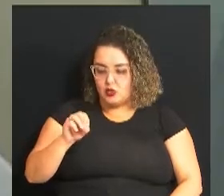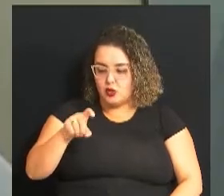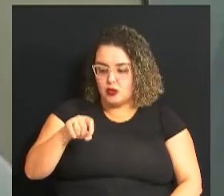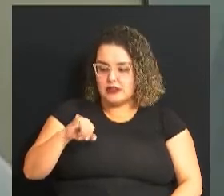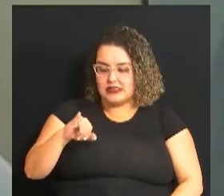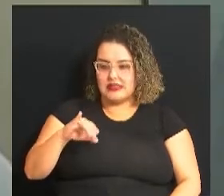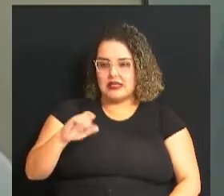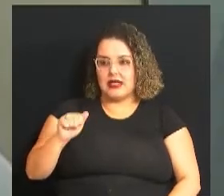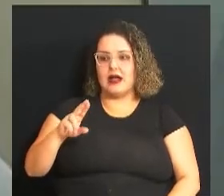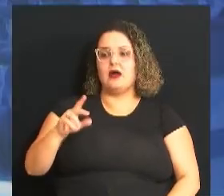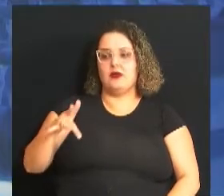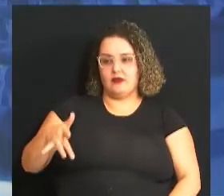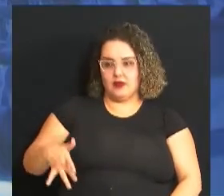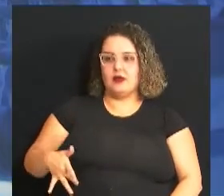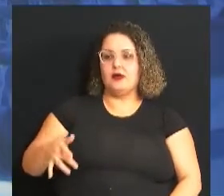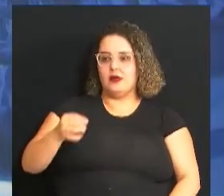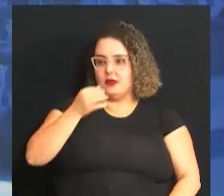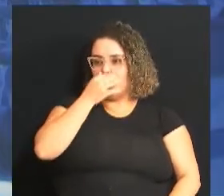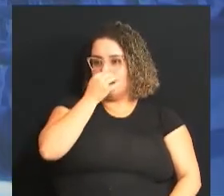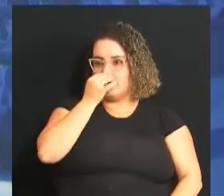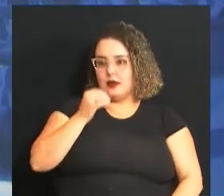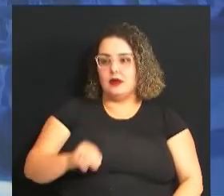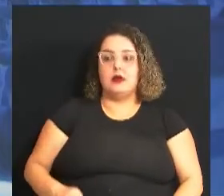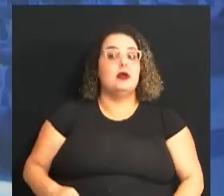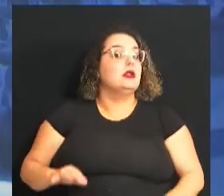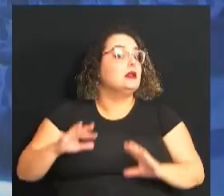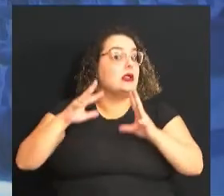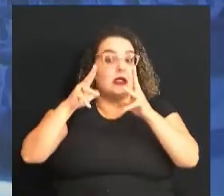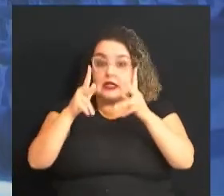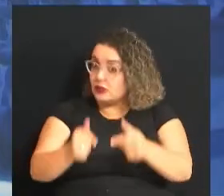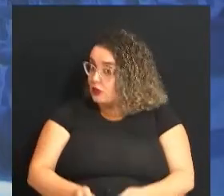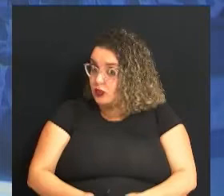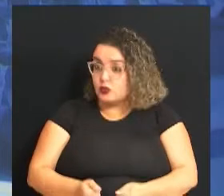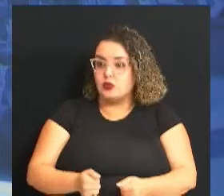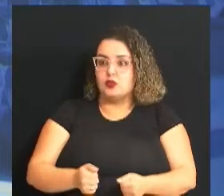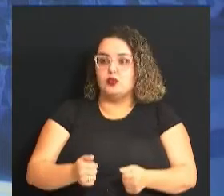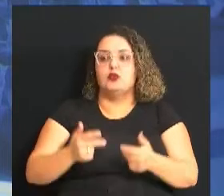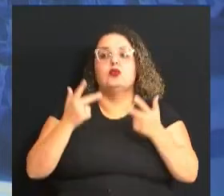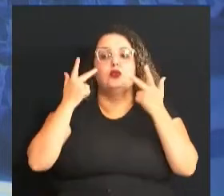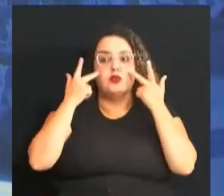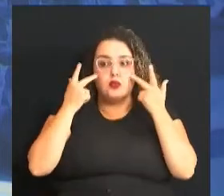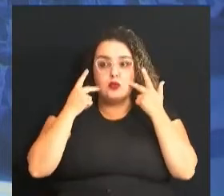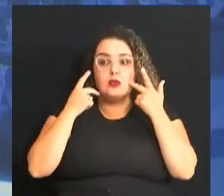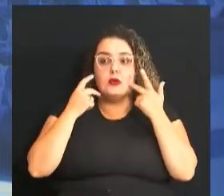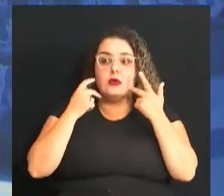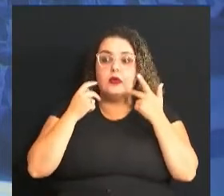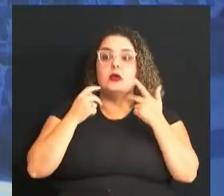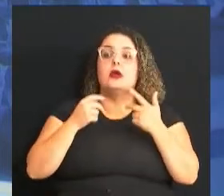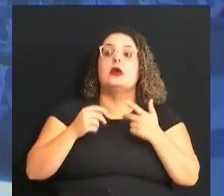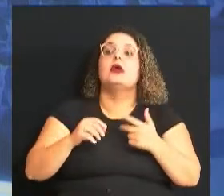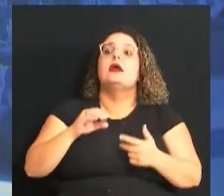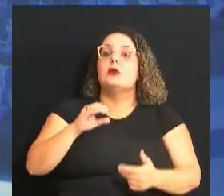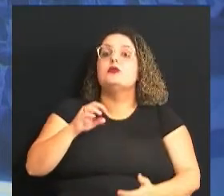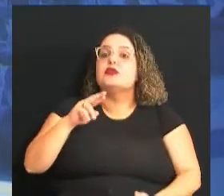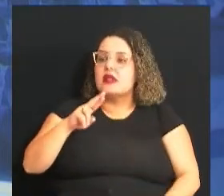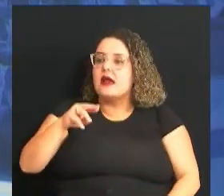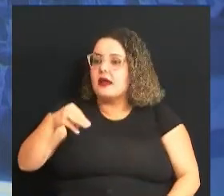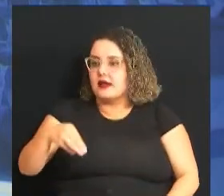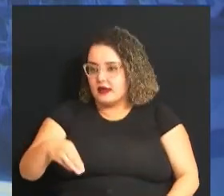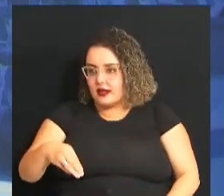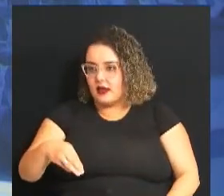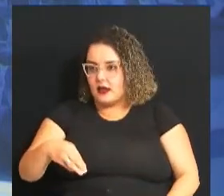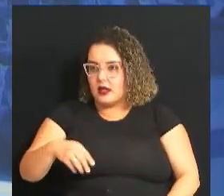Então, Pode falar. nem tudo que é natural e é prescrito por um CRM